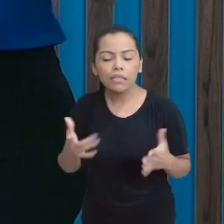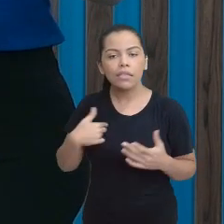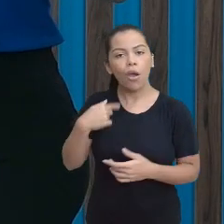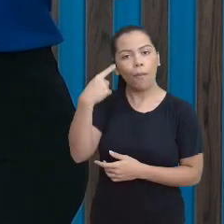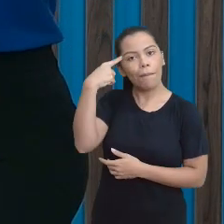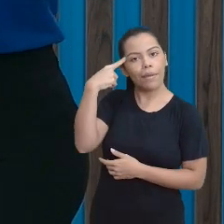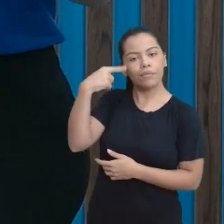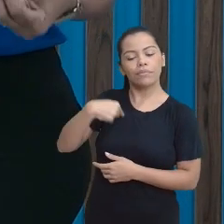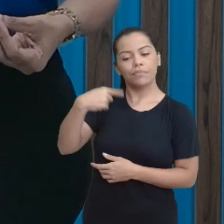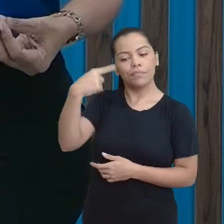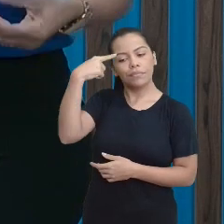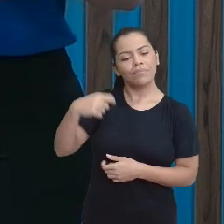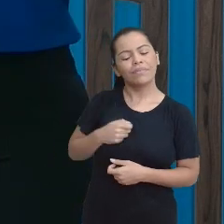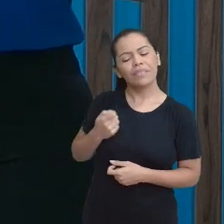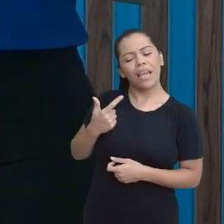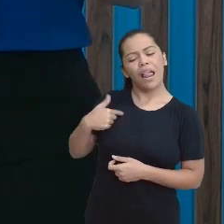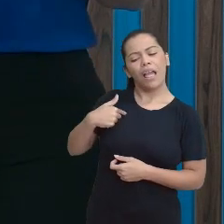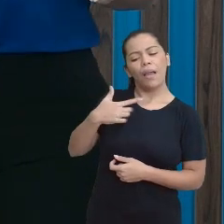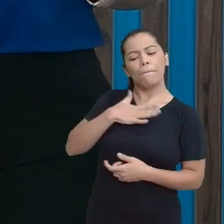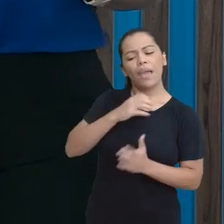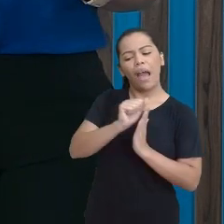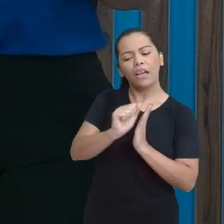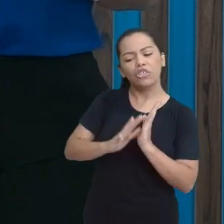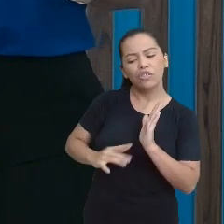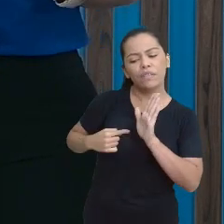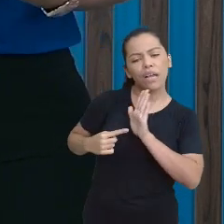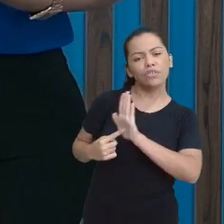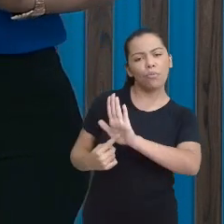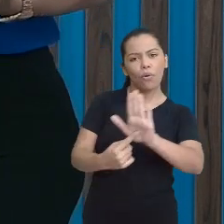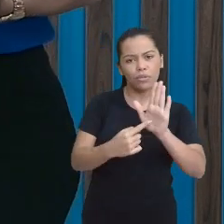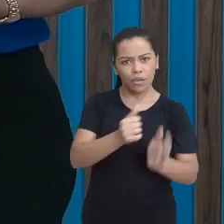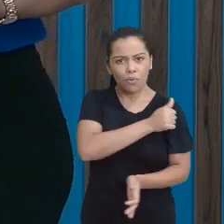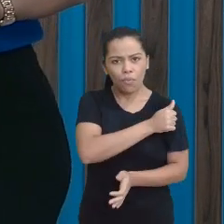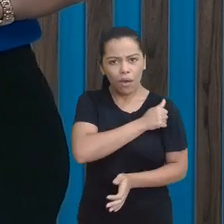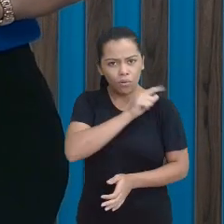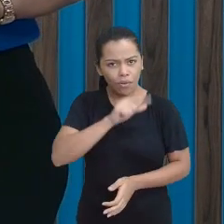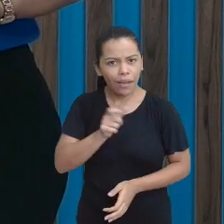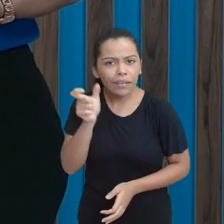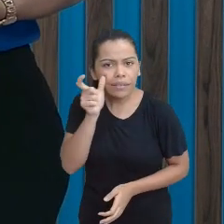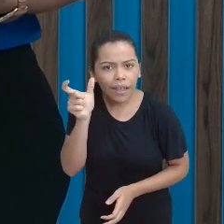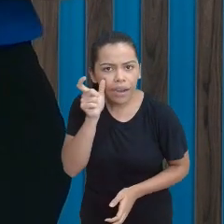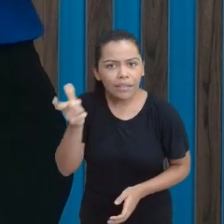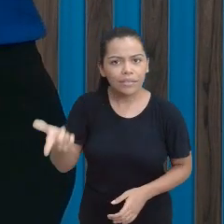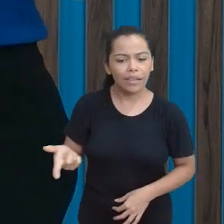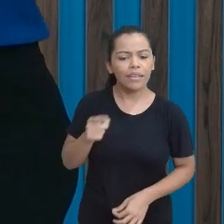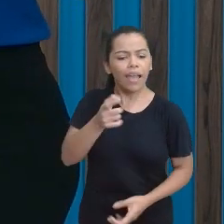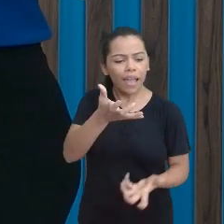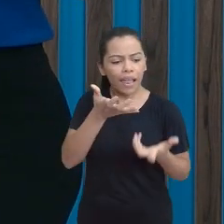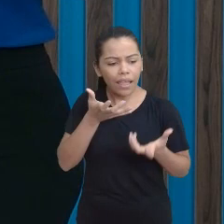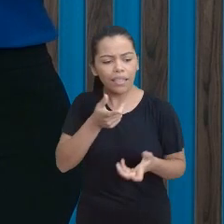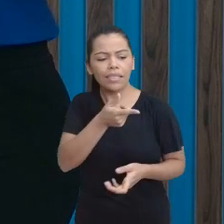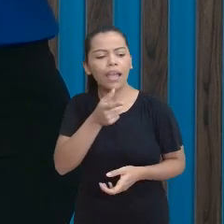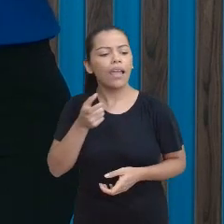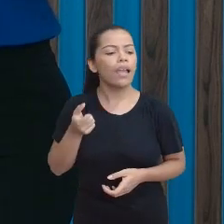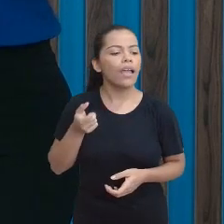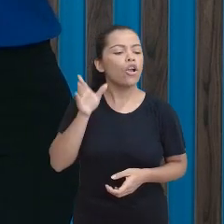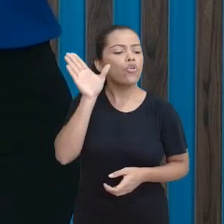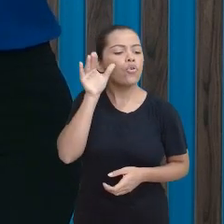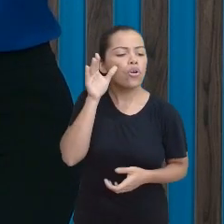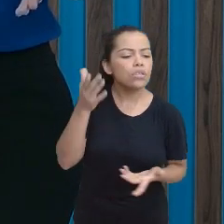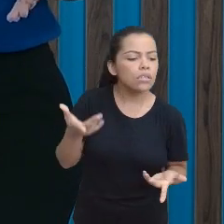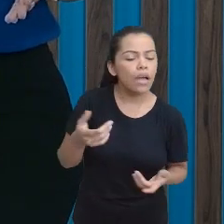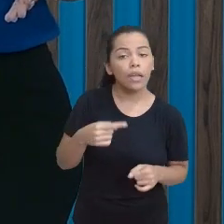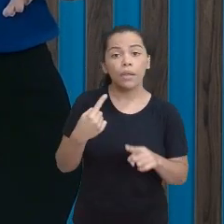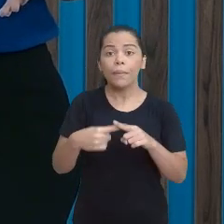estratégias que eu estou desenvolvendo, elas estão despertando a curiosidade nesse estudante? Né? O estudante já tem necessidades